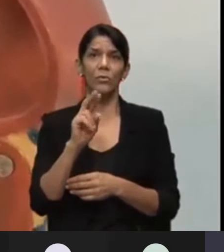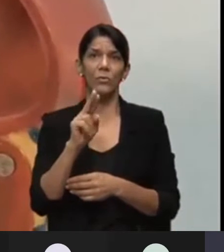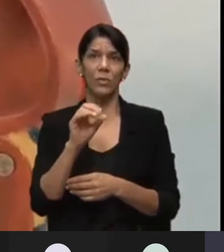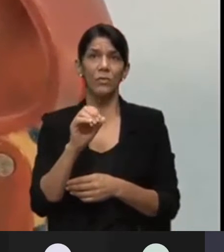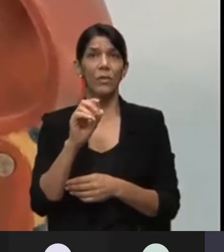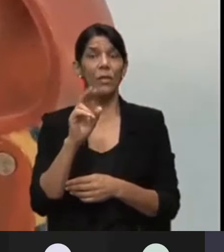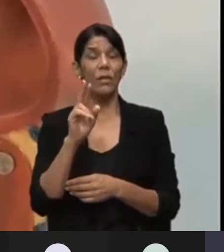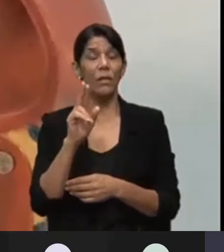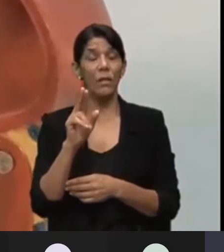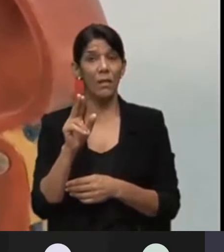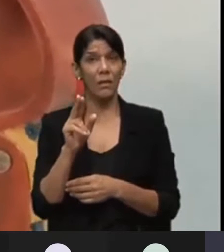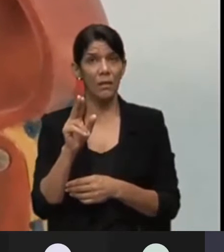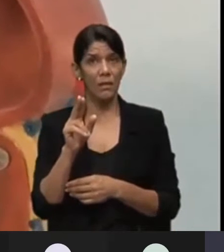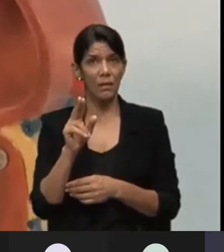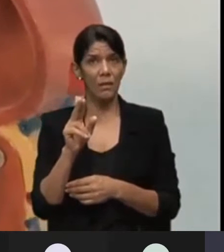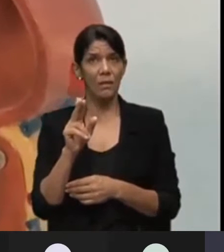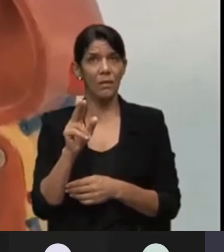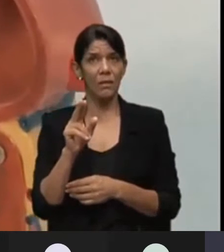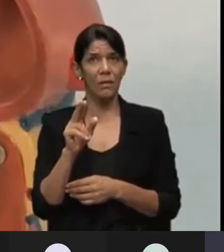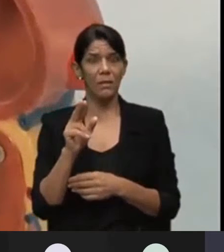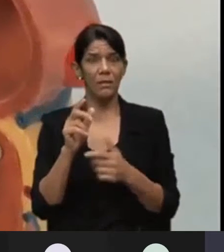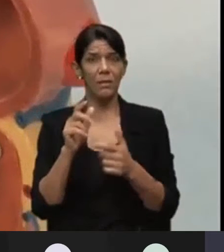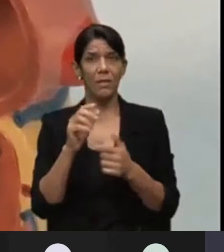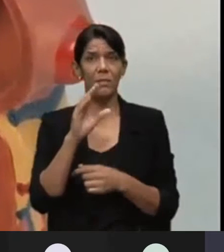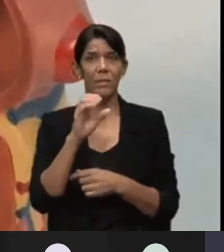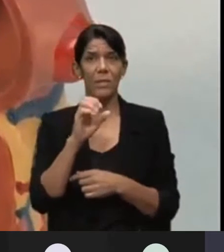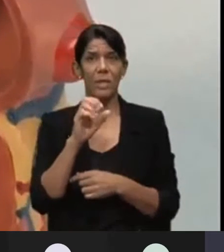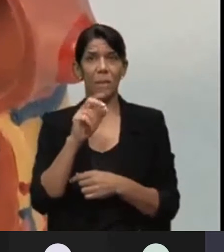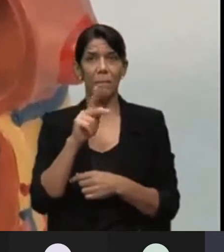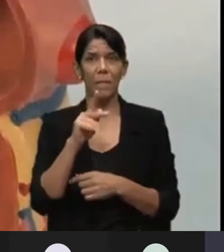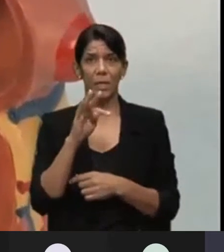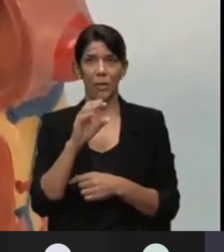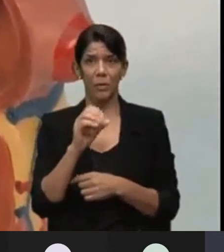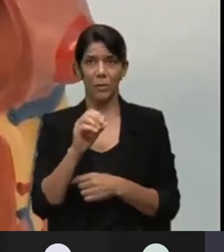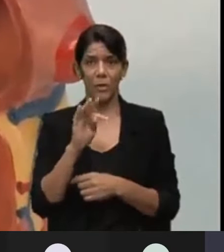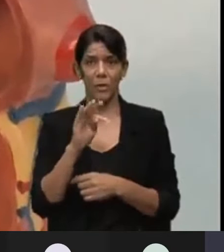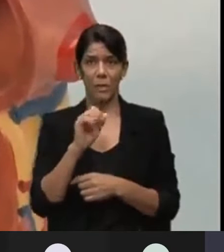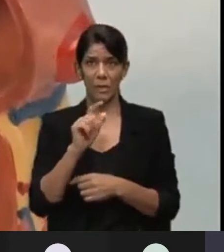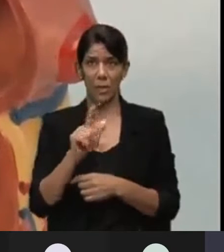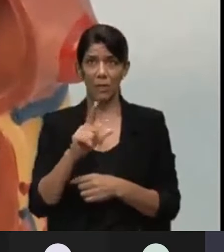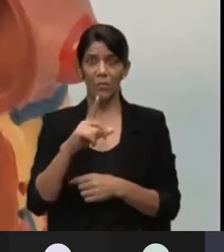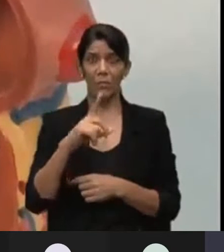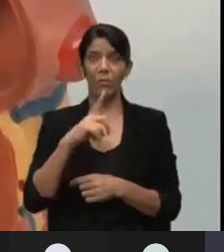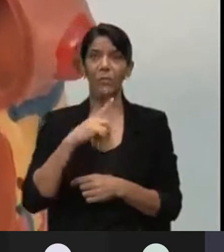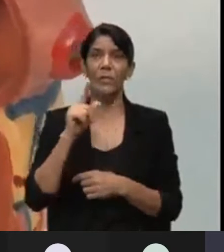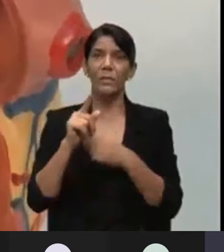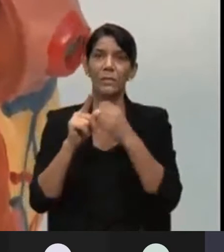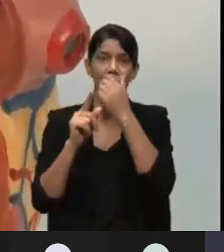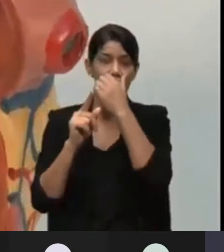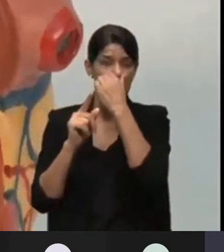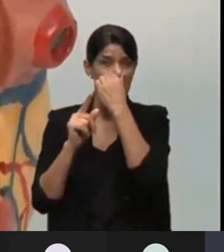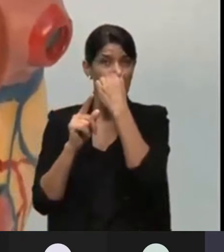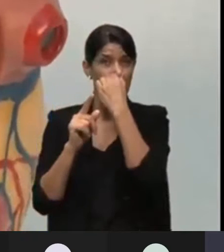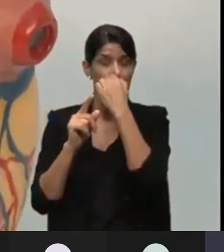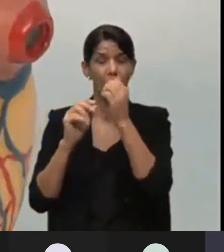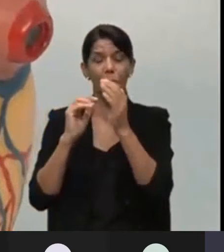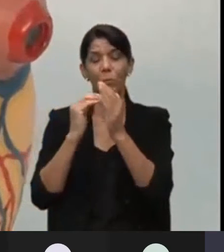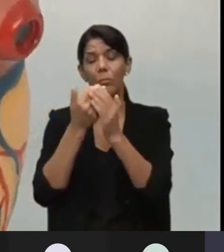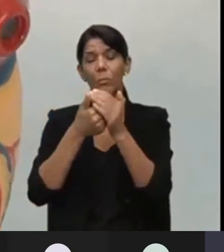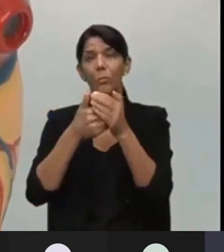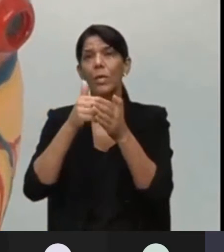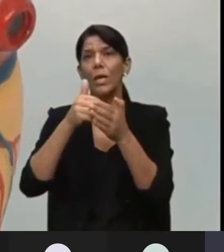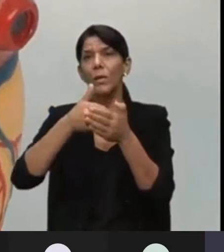venoso. Ali nessa parede aí que é o septo interatrial, ó, nós vamos ter uma depressão que é